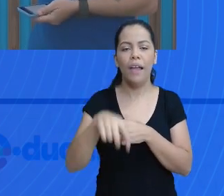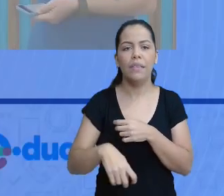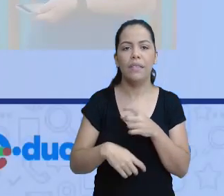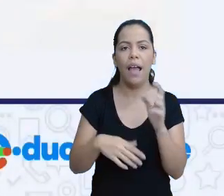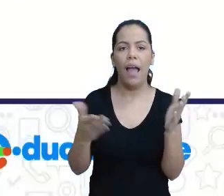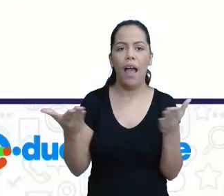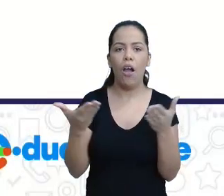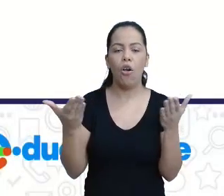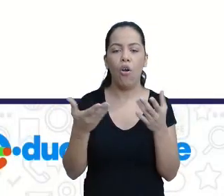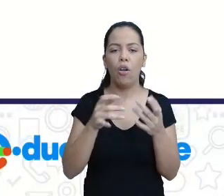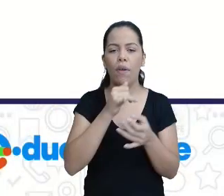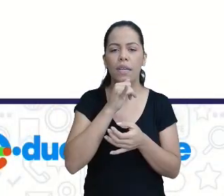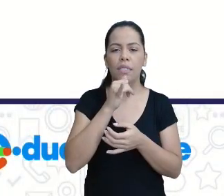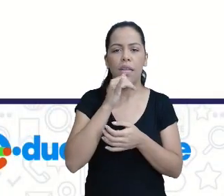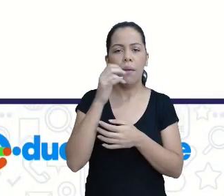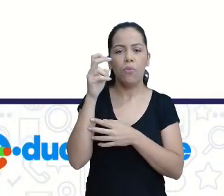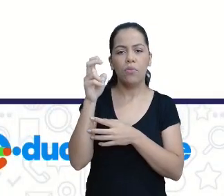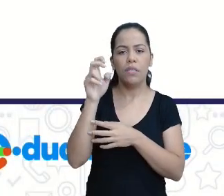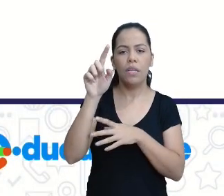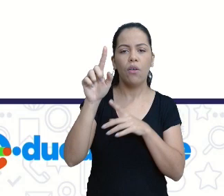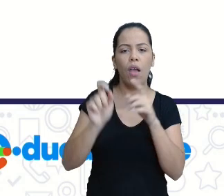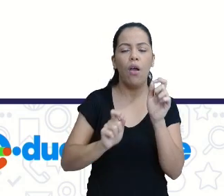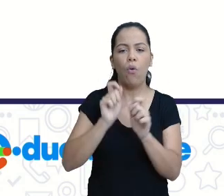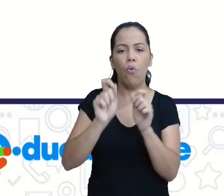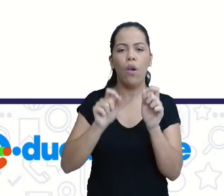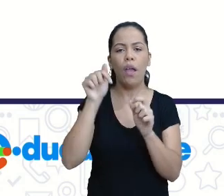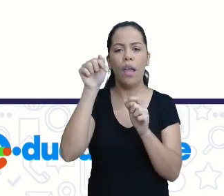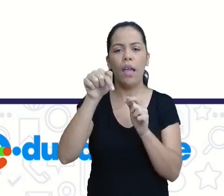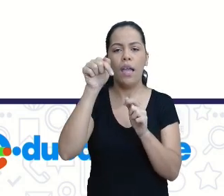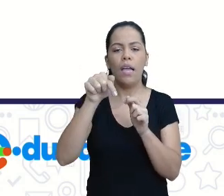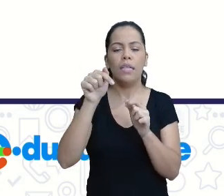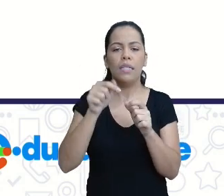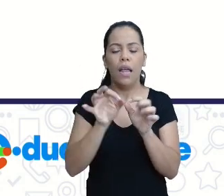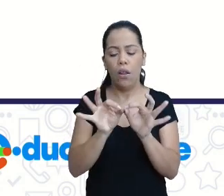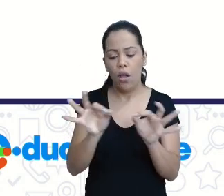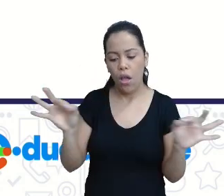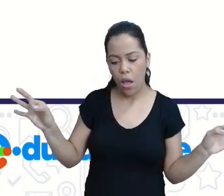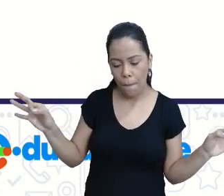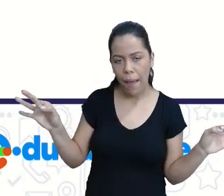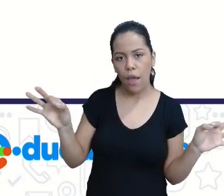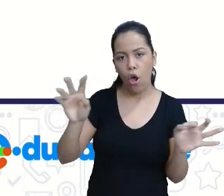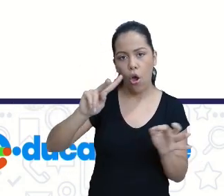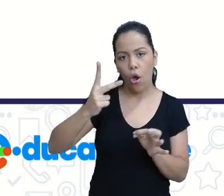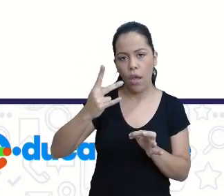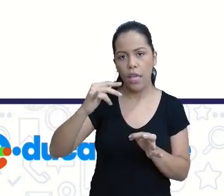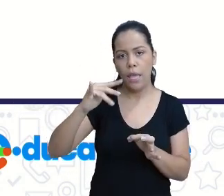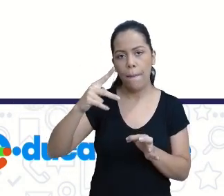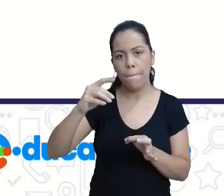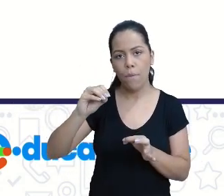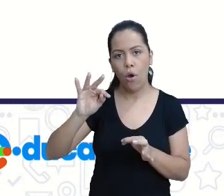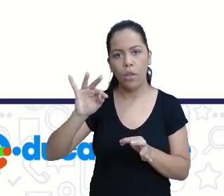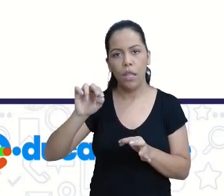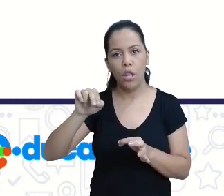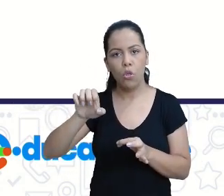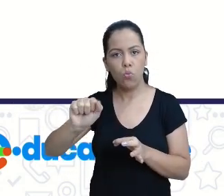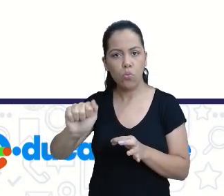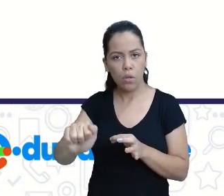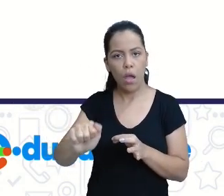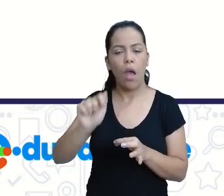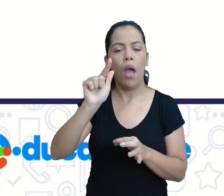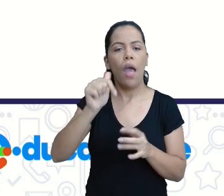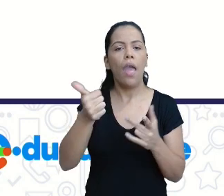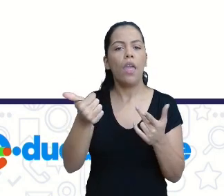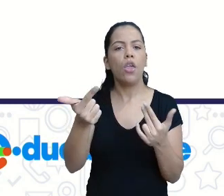que aquele lado maior, que é a hipotenusa, ele multiplicado por ele mesmo, é igual aos outros